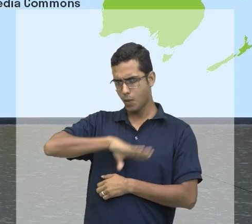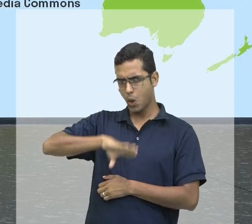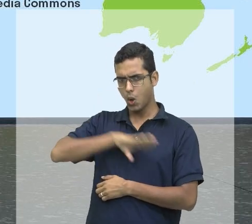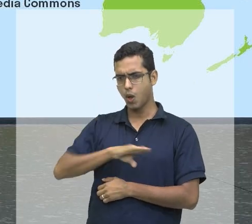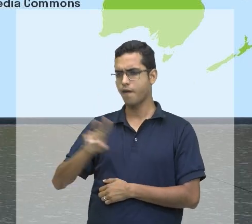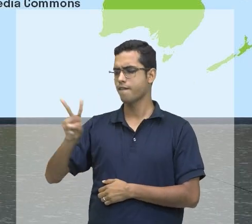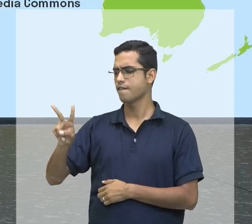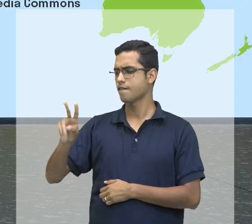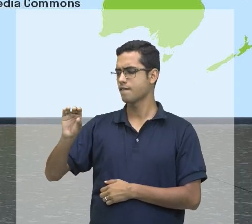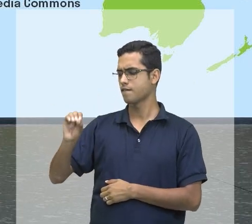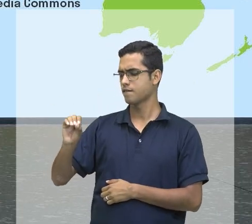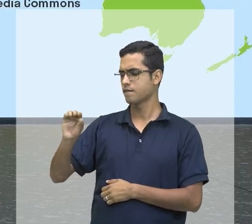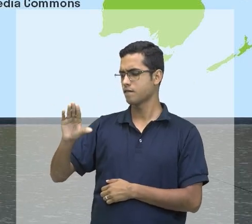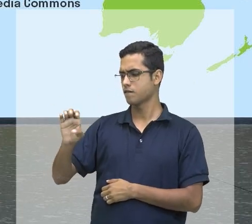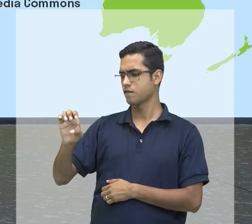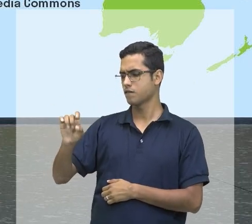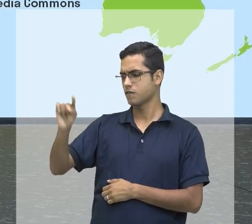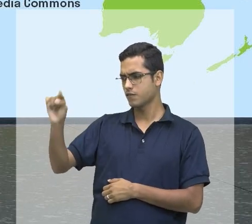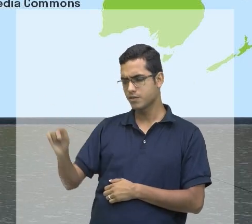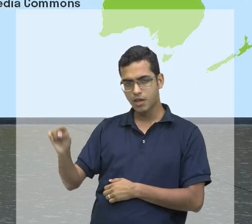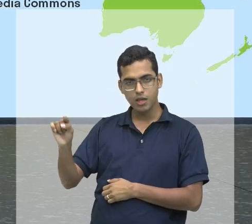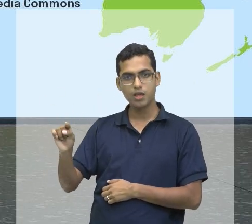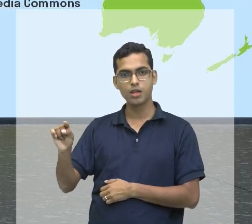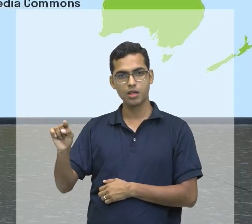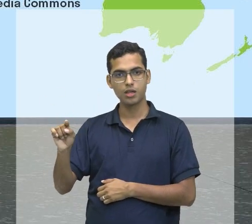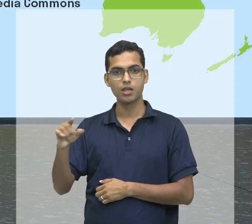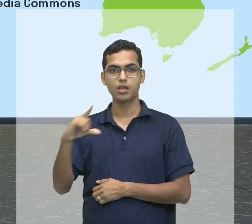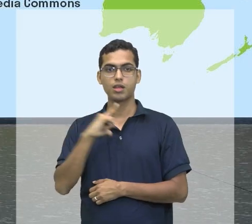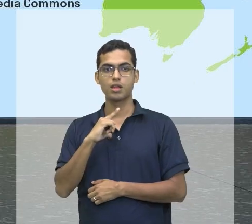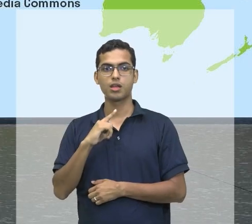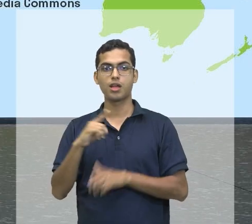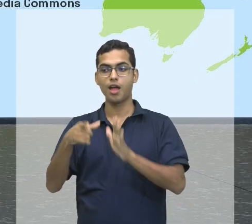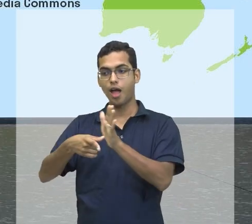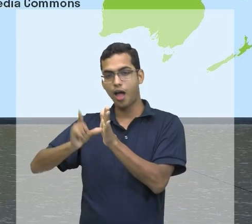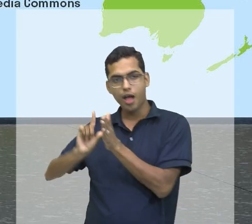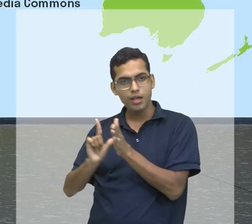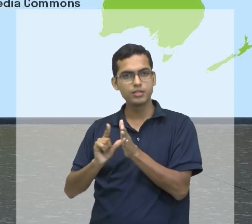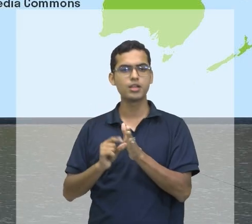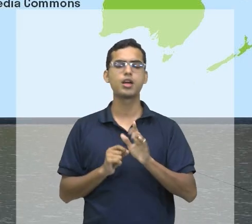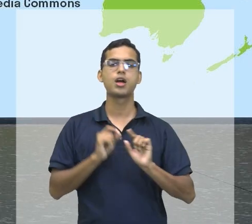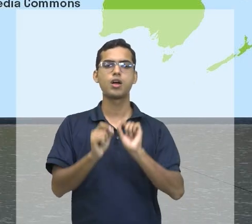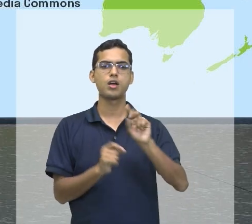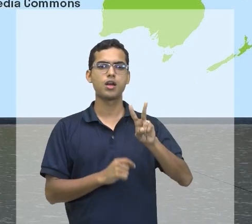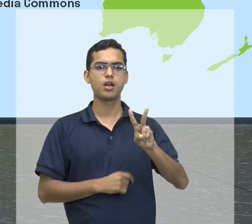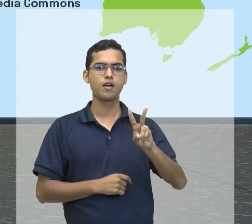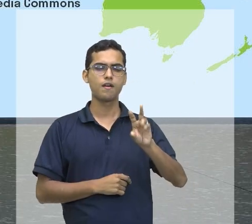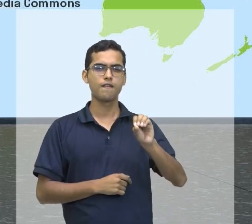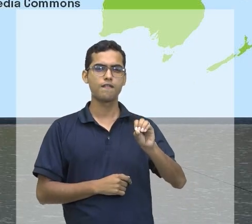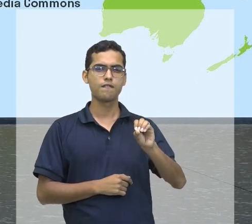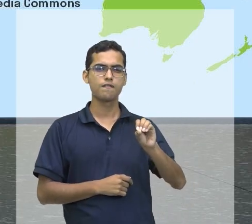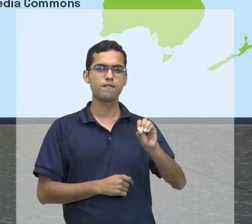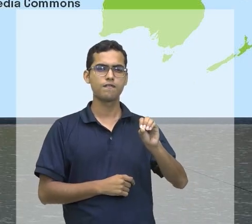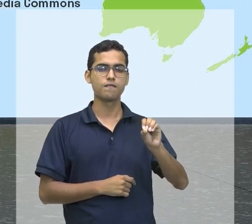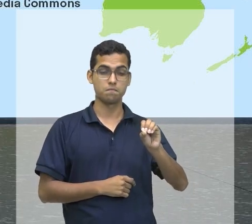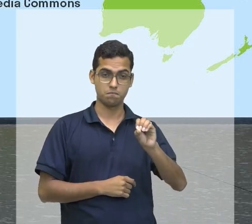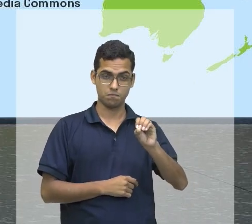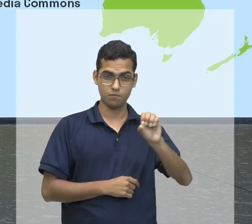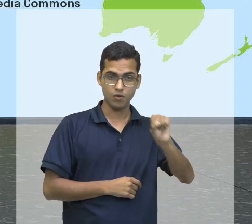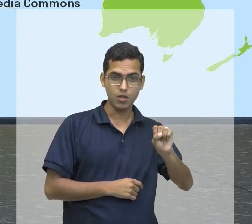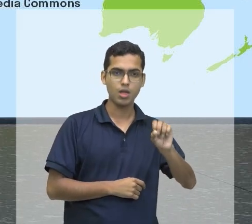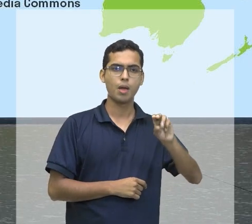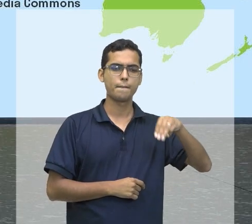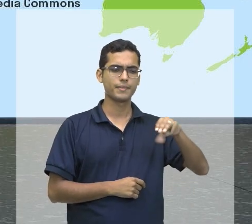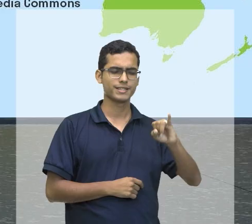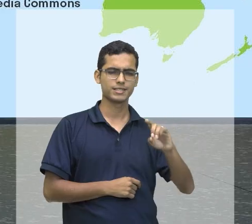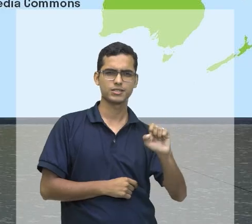Essa palavra ela já veio da palavra voz-me-ser, ela já era gigante. Aí ela virou você, e agora as pessoas só falam,